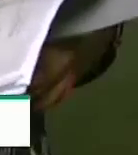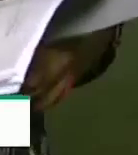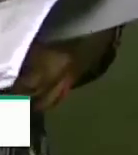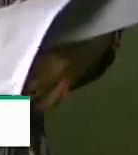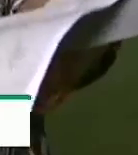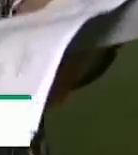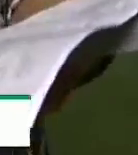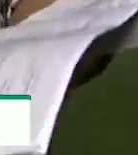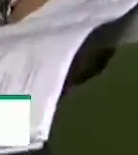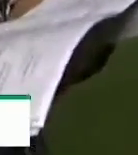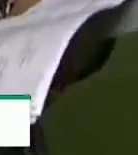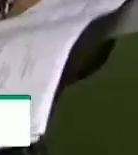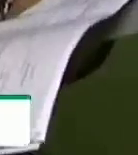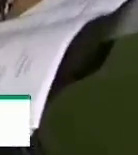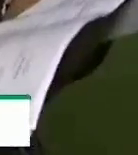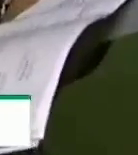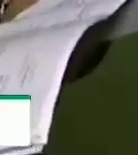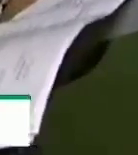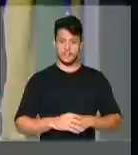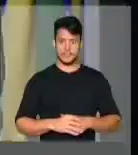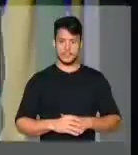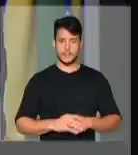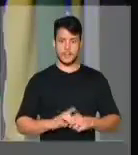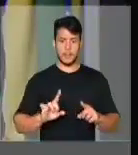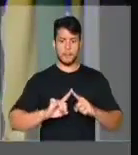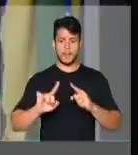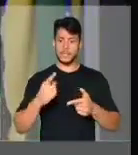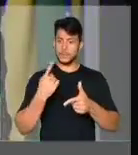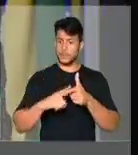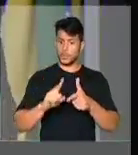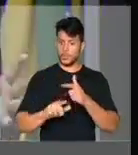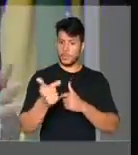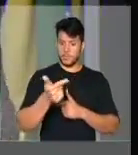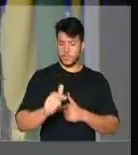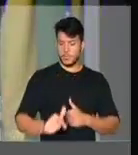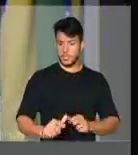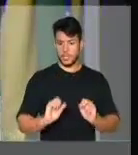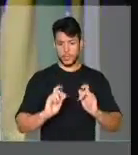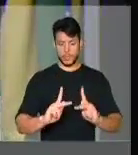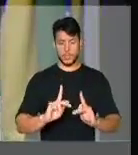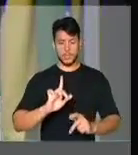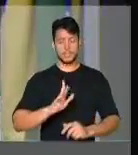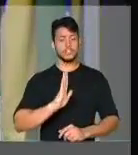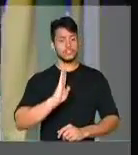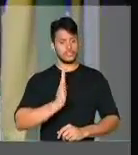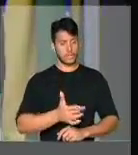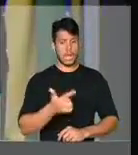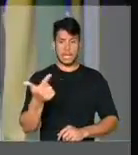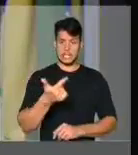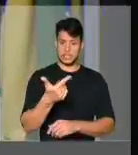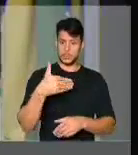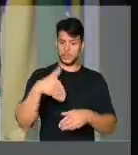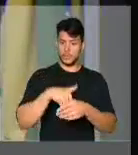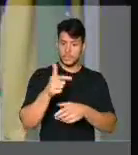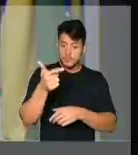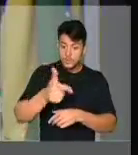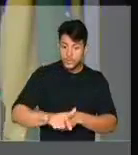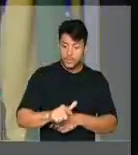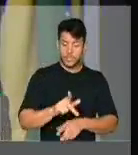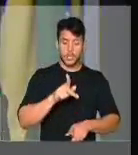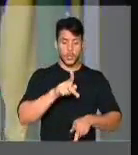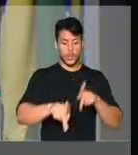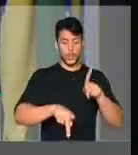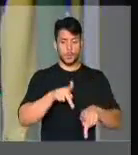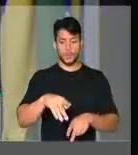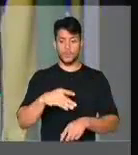Senado, que garantia essa prioridade apenas... Aí está o segundo turno e o povo de Brasília